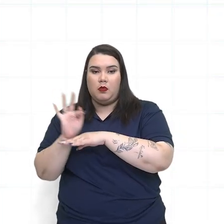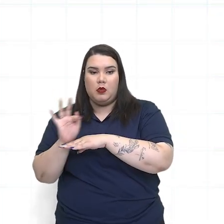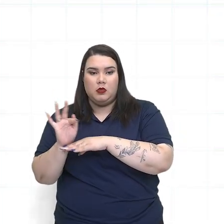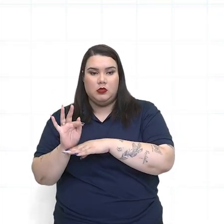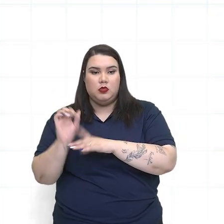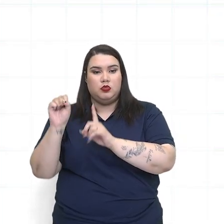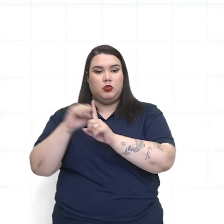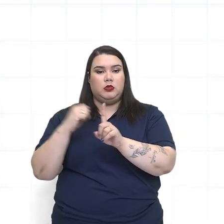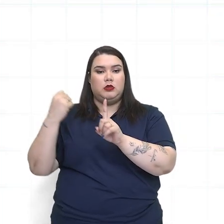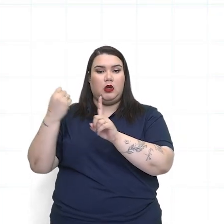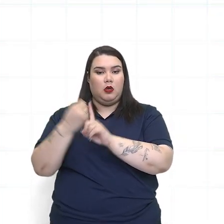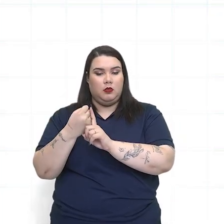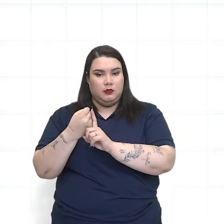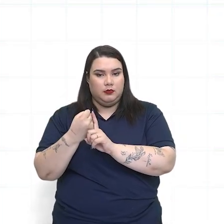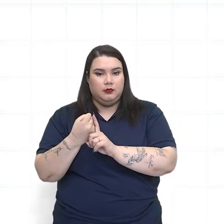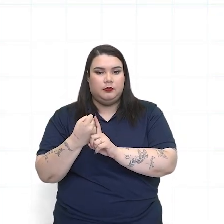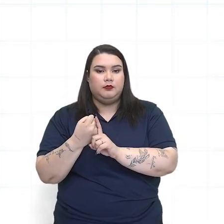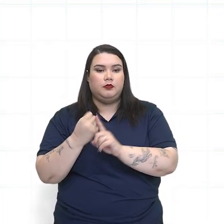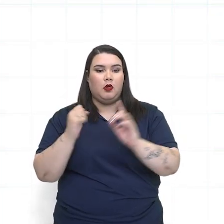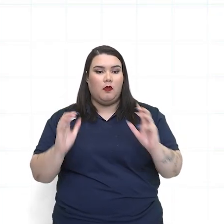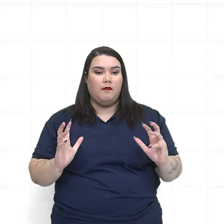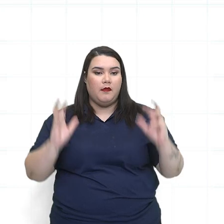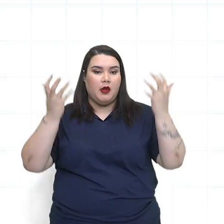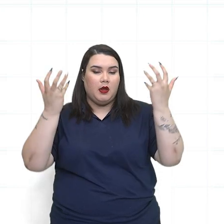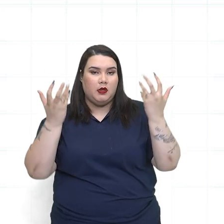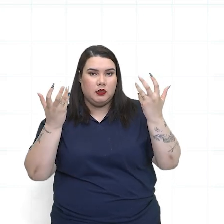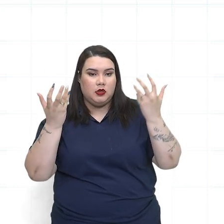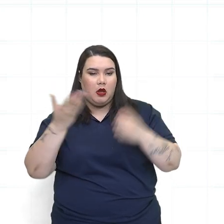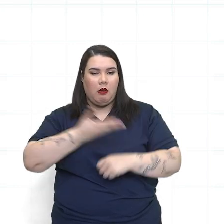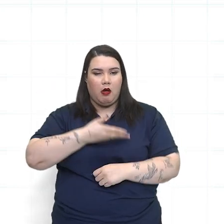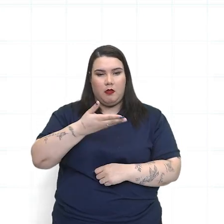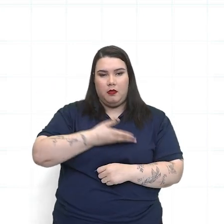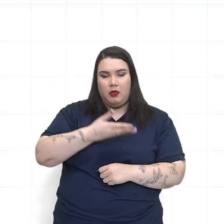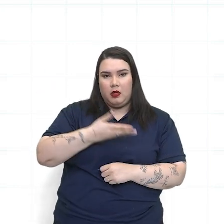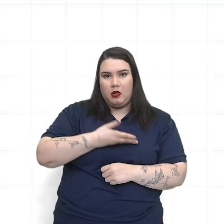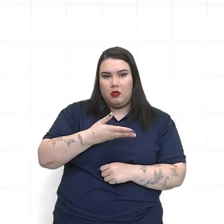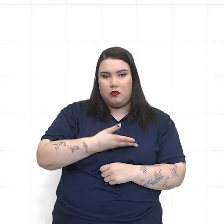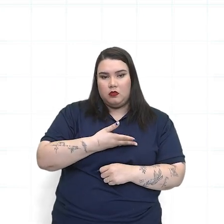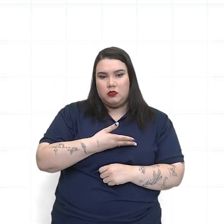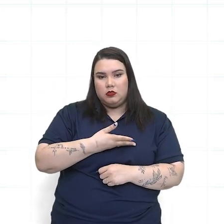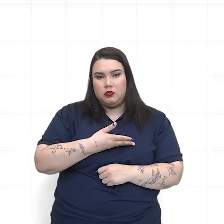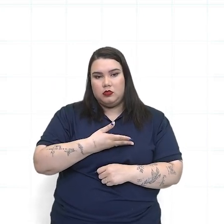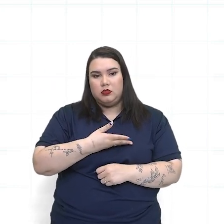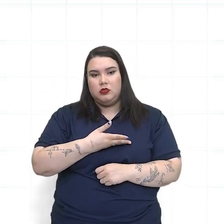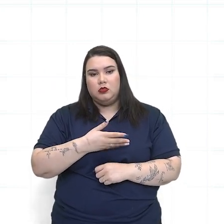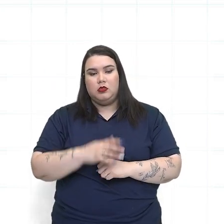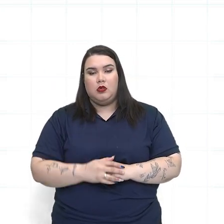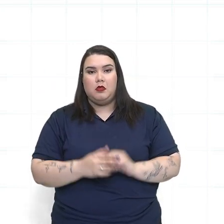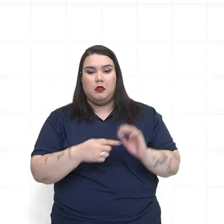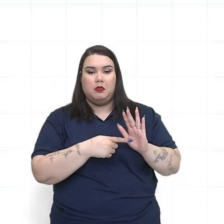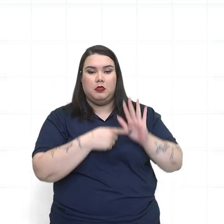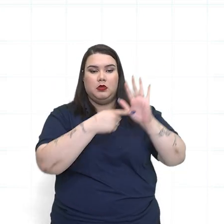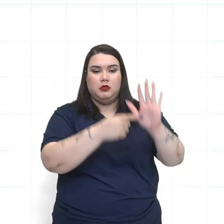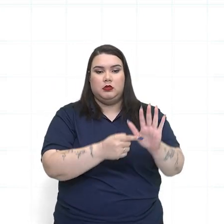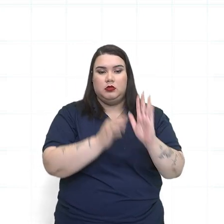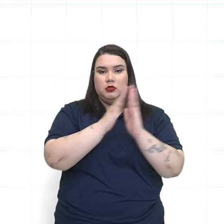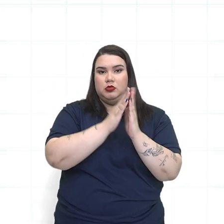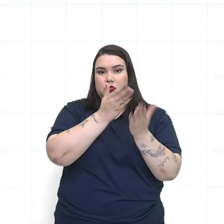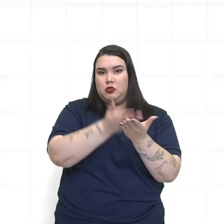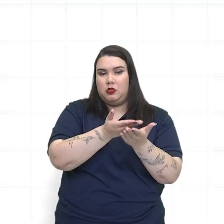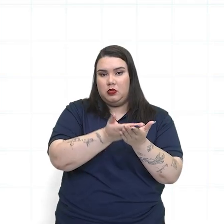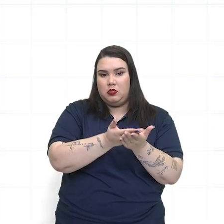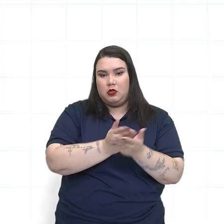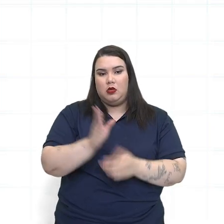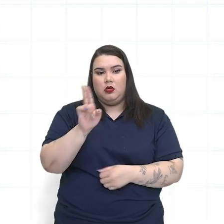na situação social, em uma festa, né, com amigos, em uma apresentação na